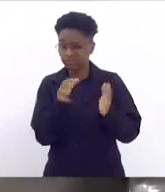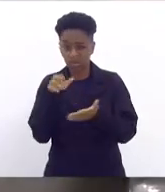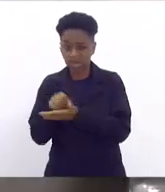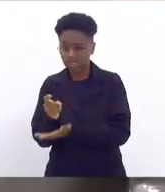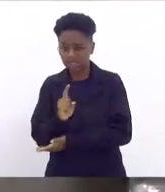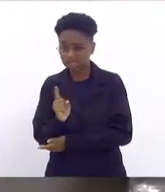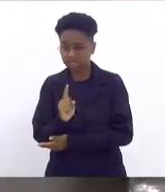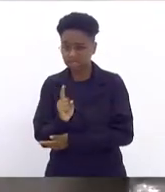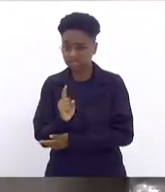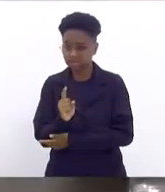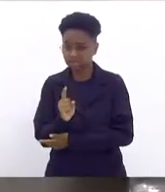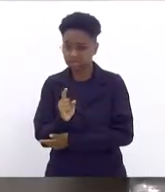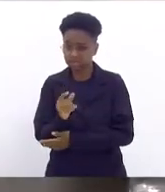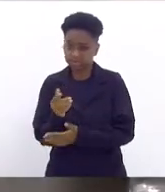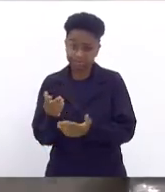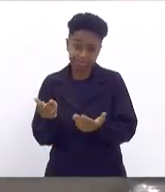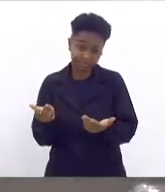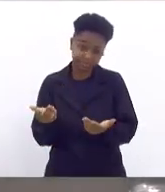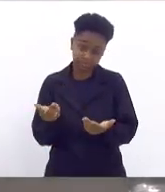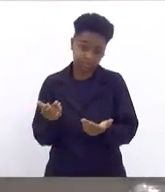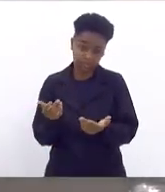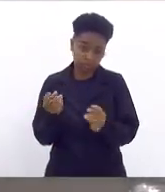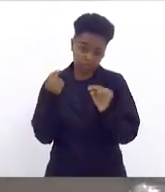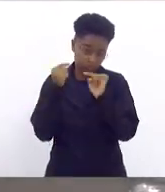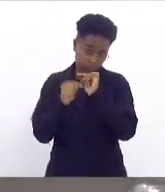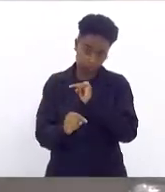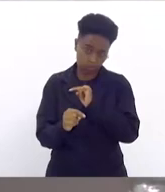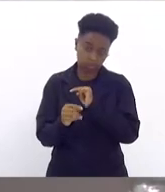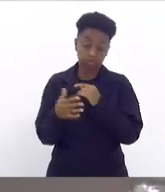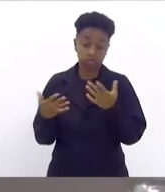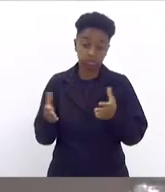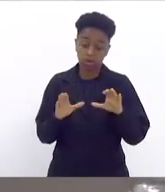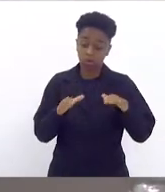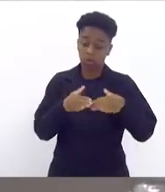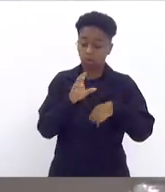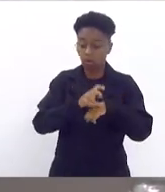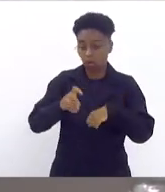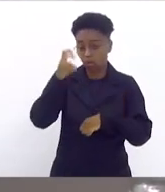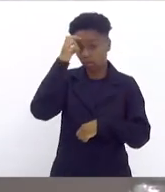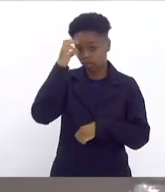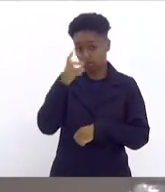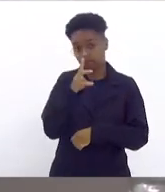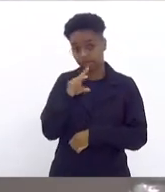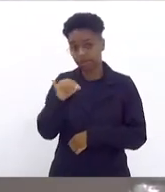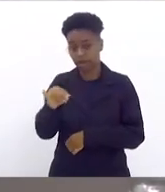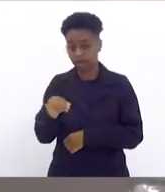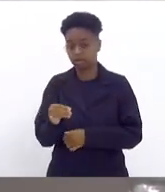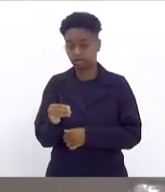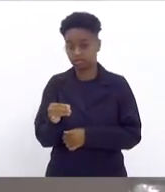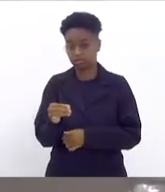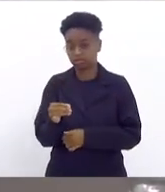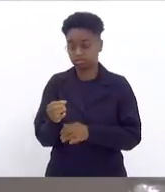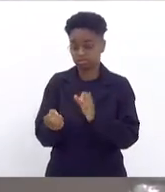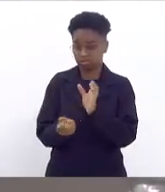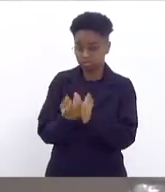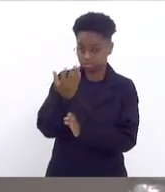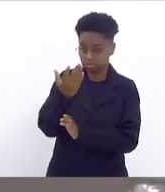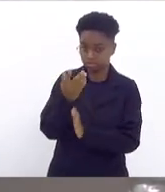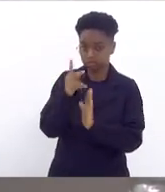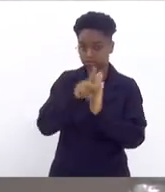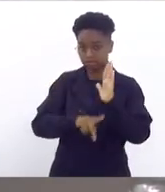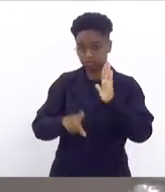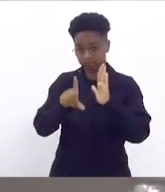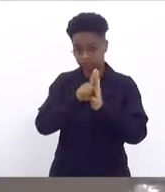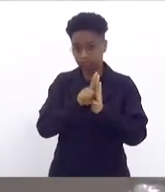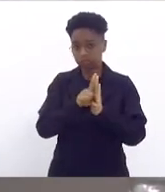O que a gente está fazendo isso agora, não, deputada Verônica. Isso não cabe. Então, a Comissão de Cultura vai elaborar um PL...